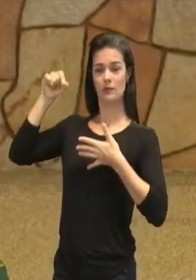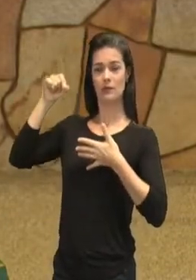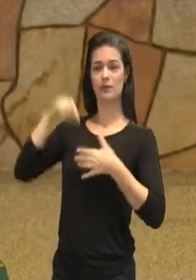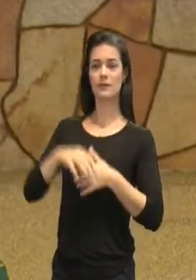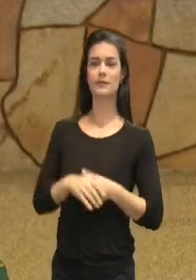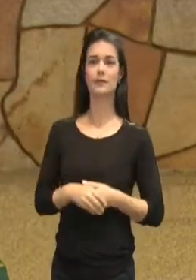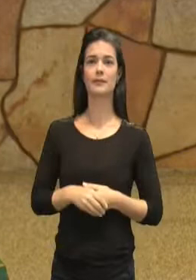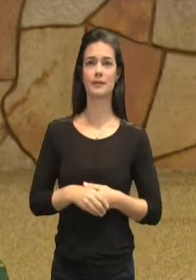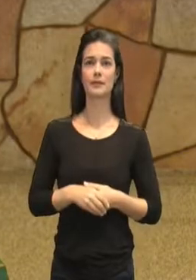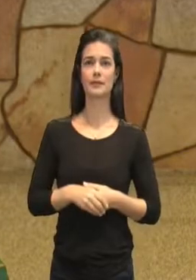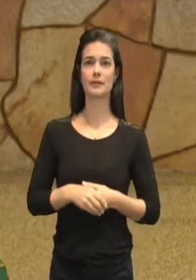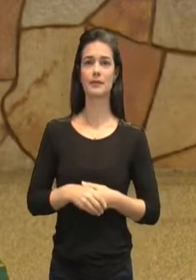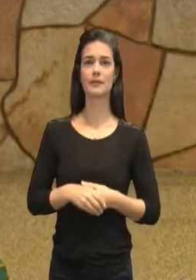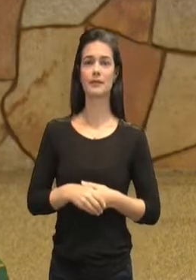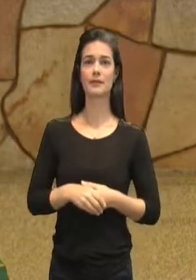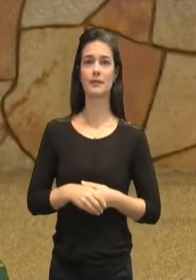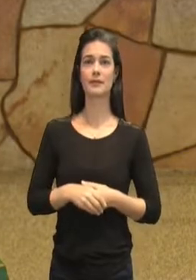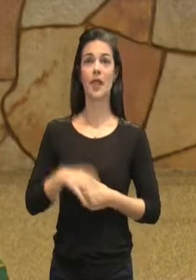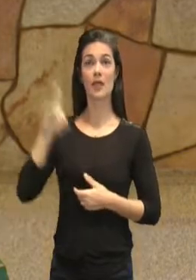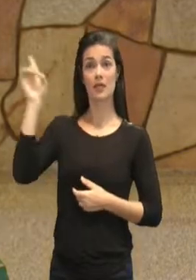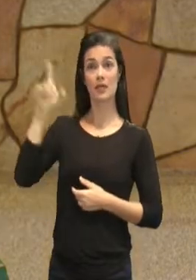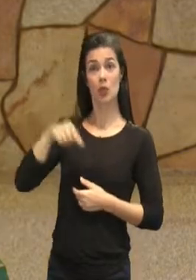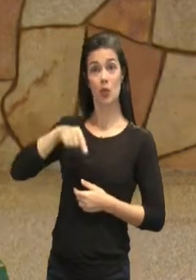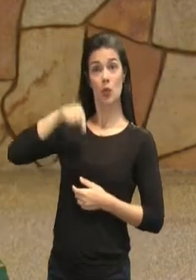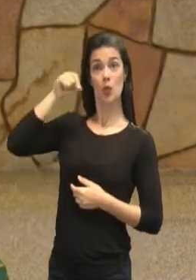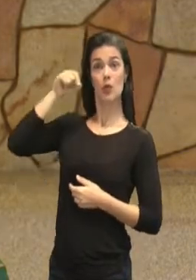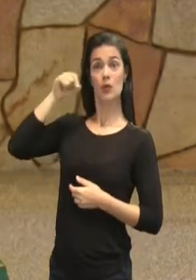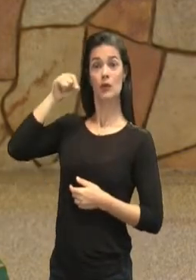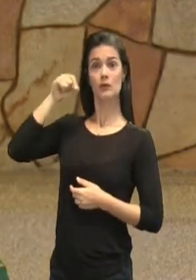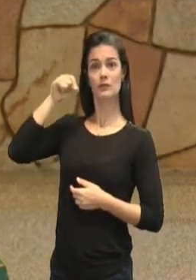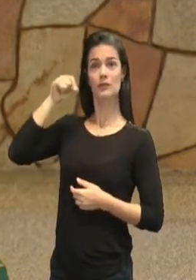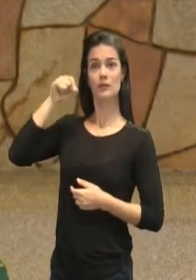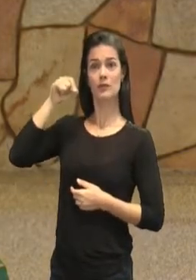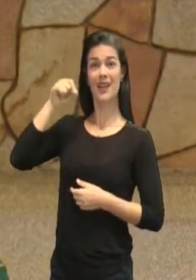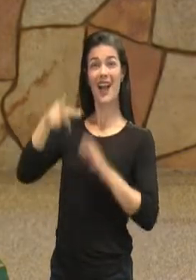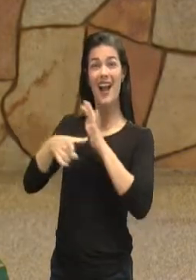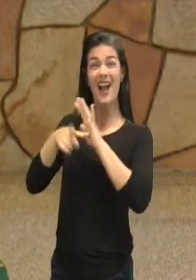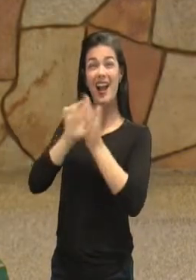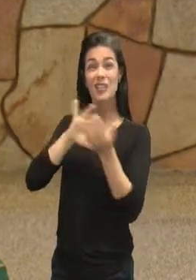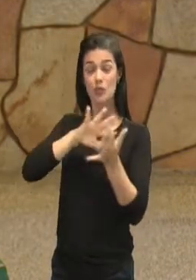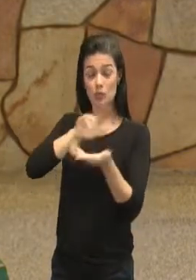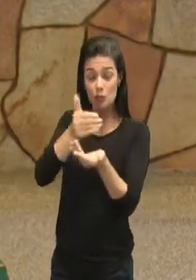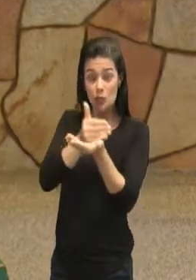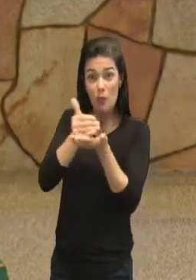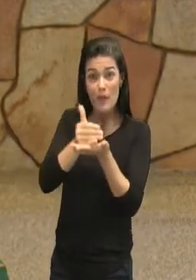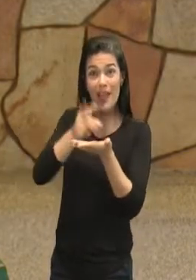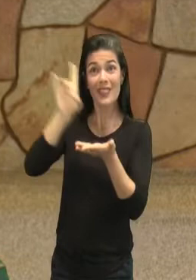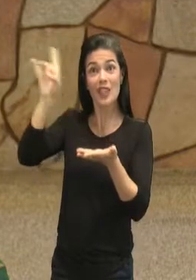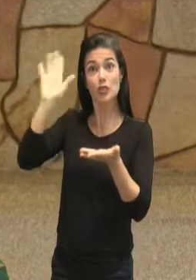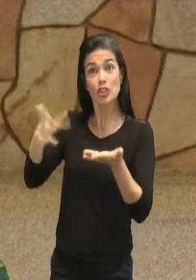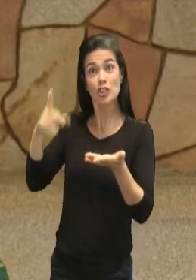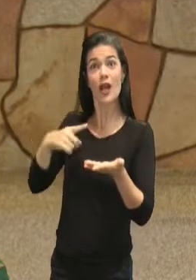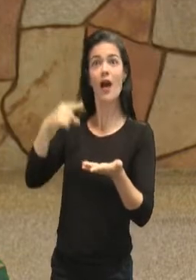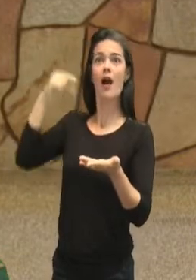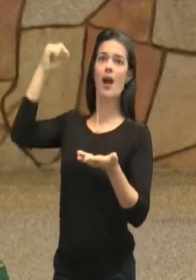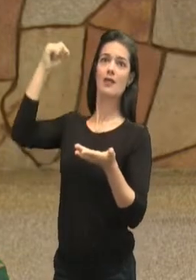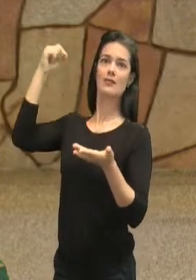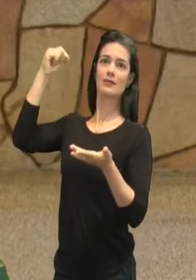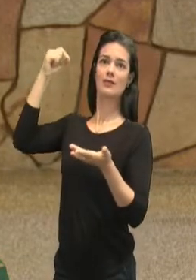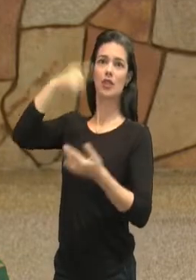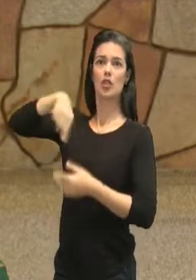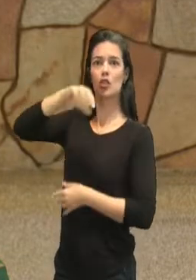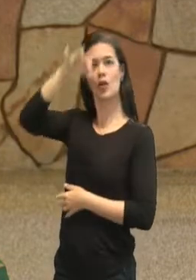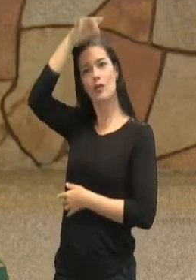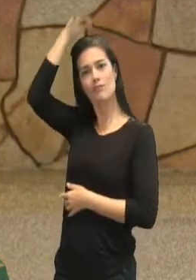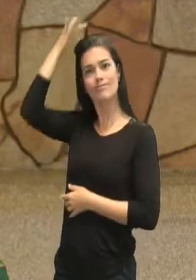virando aqui, versículo 4, assim como nos escolheu nele antes da fundação do mundo para sermos santos e